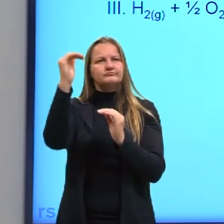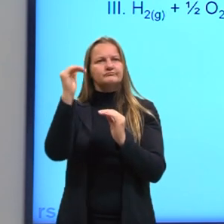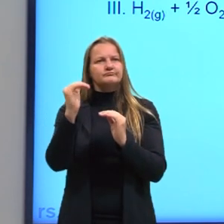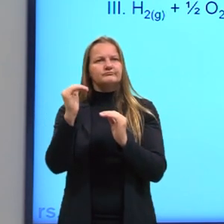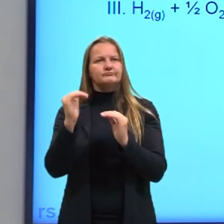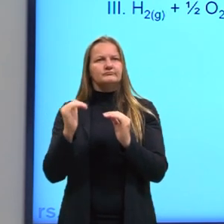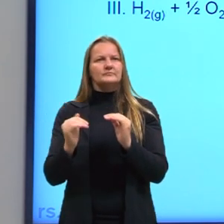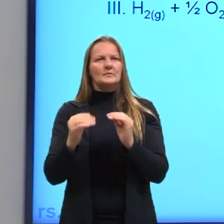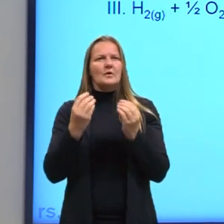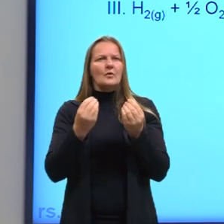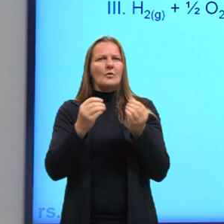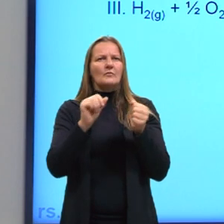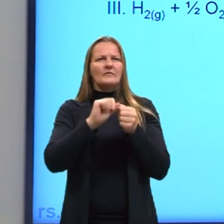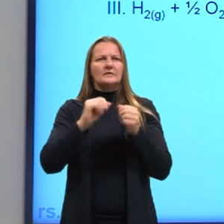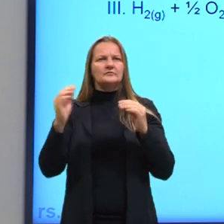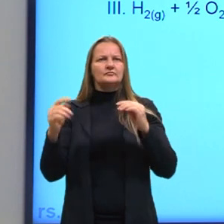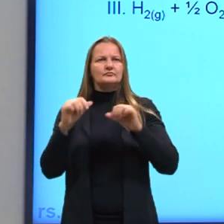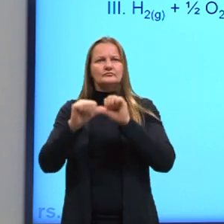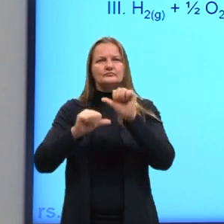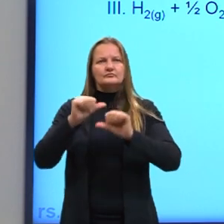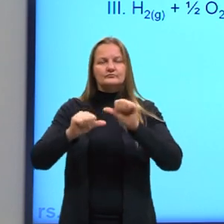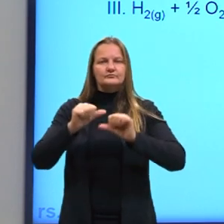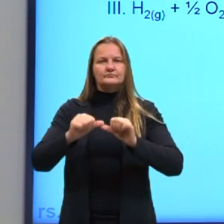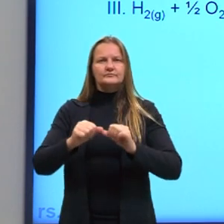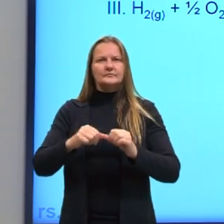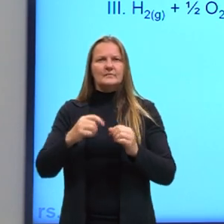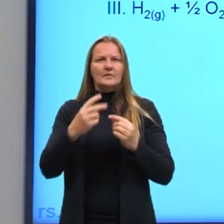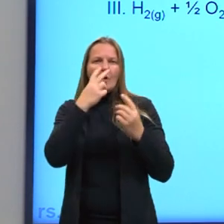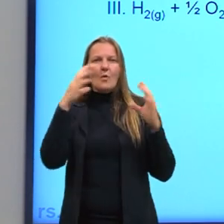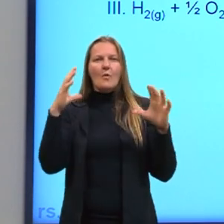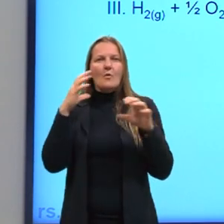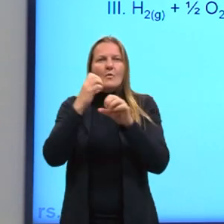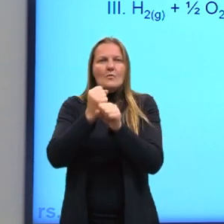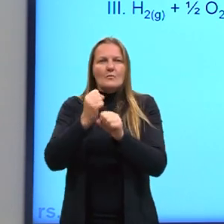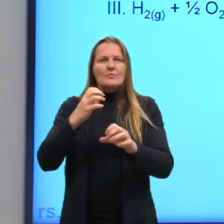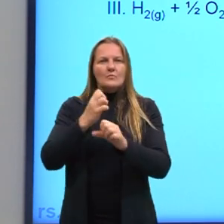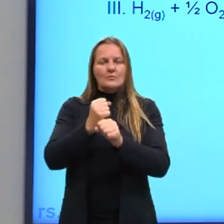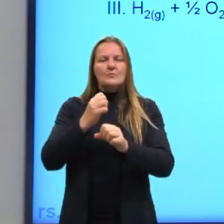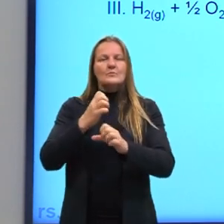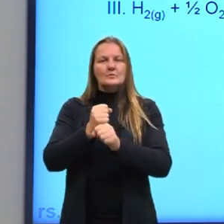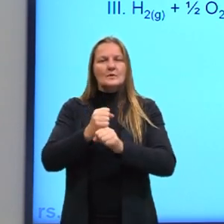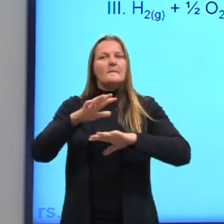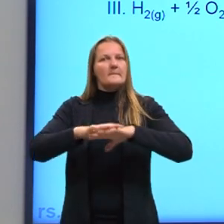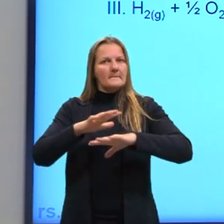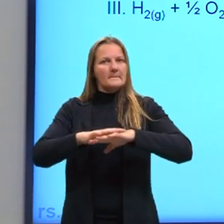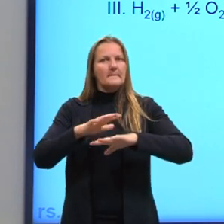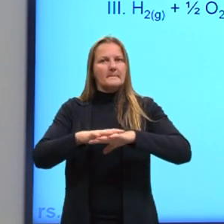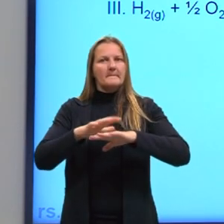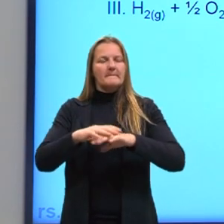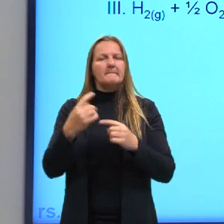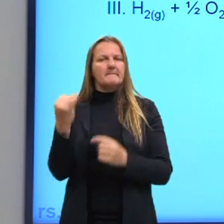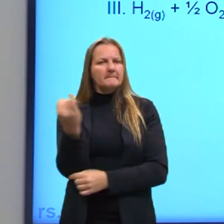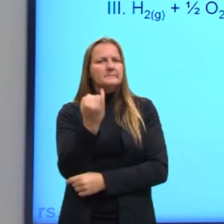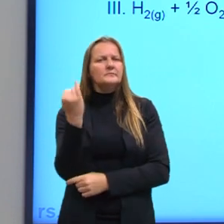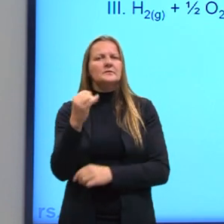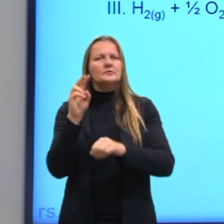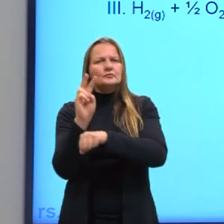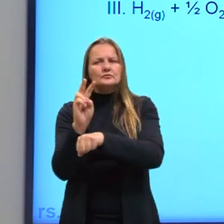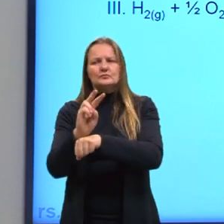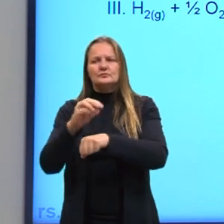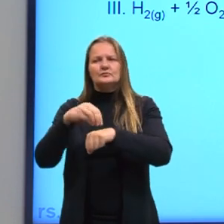E como que eu faço para chegar nessa aqui é como se fosse um somatório é que entra muita matemática tá importante ter